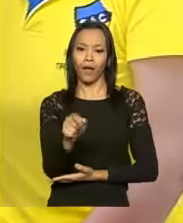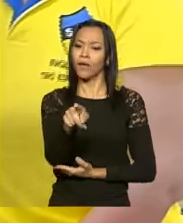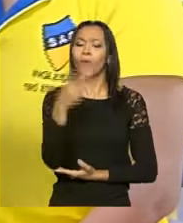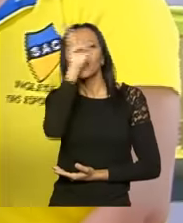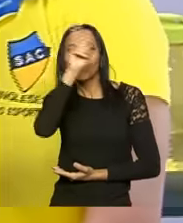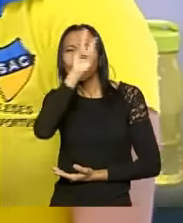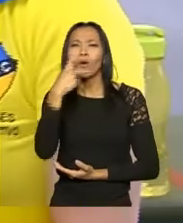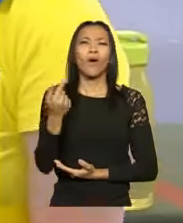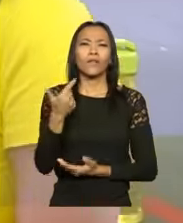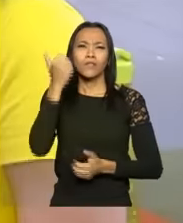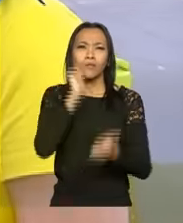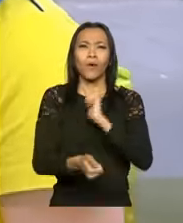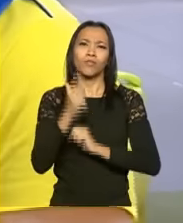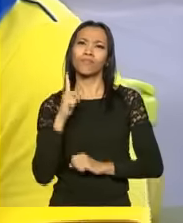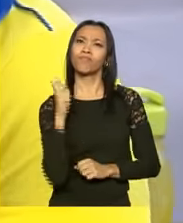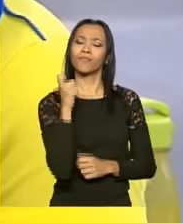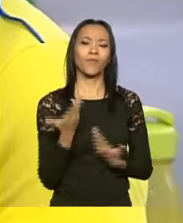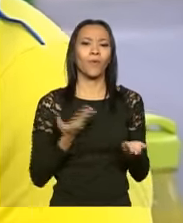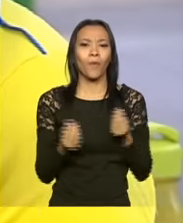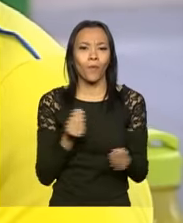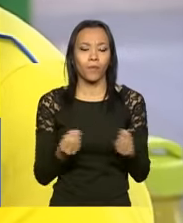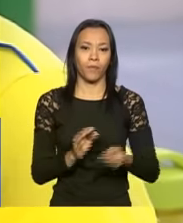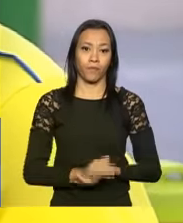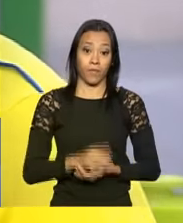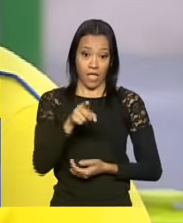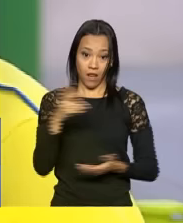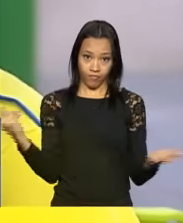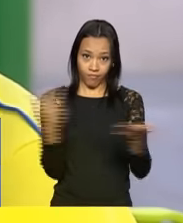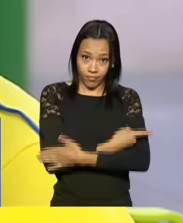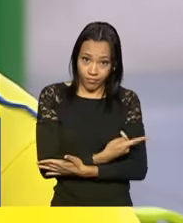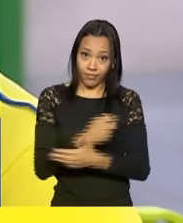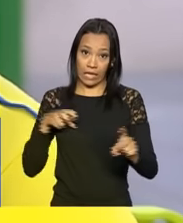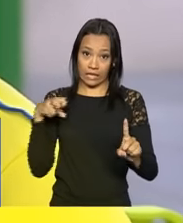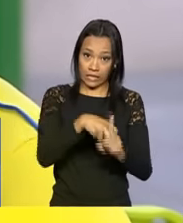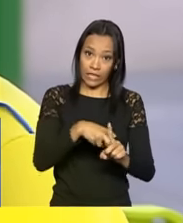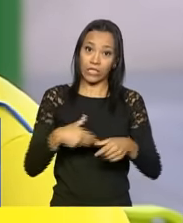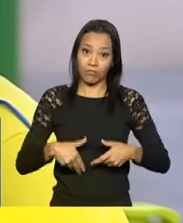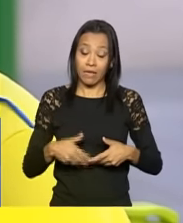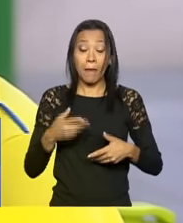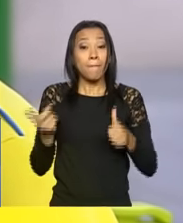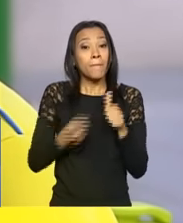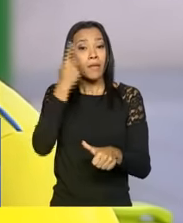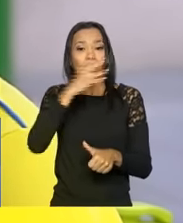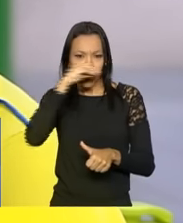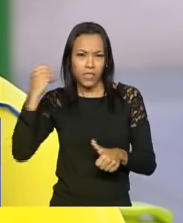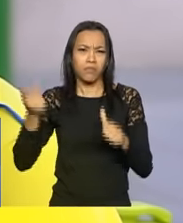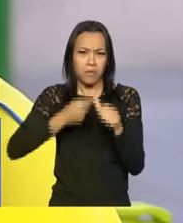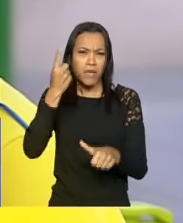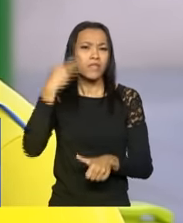o tiro ainda na adolescência logo após o acidente eu tive a minha primeira experiência com tiro com